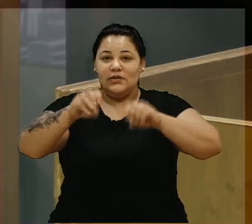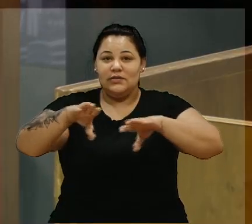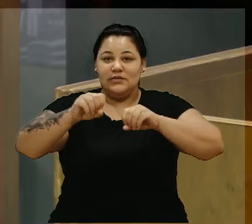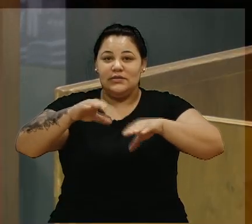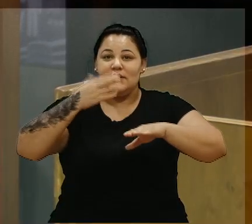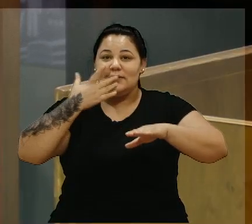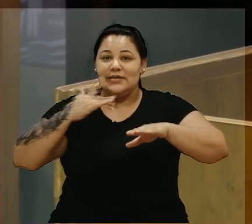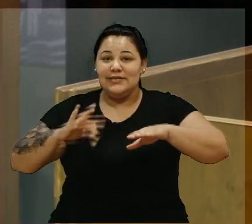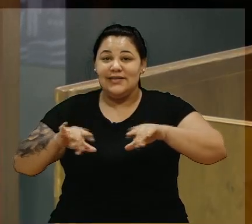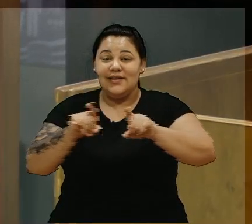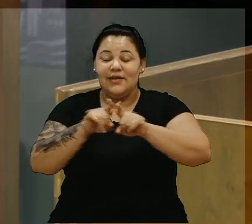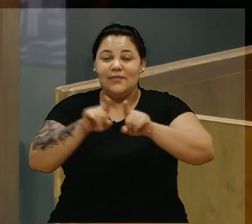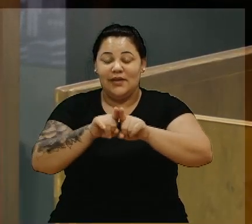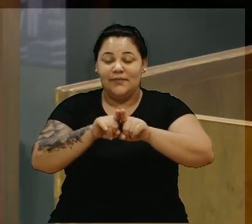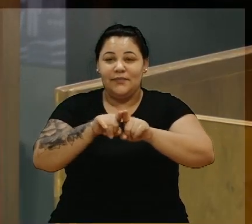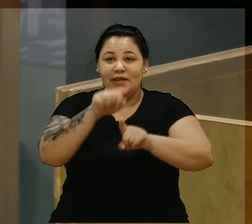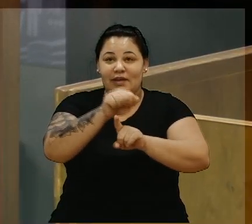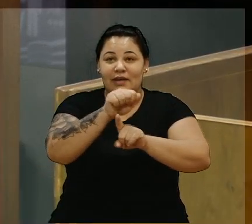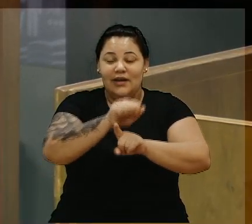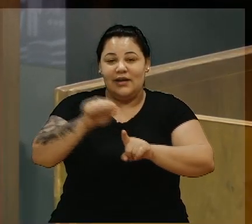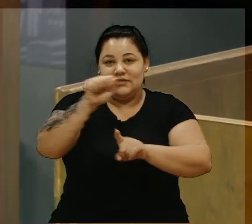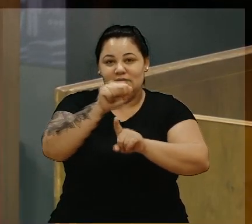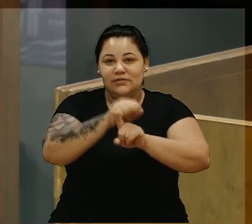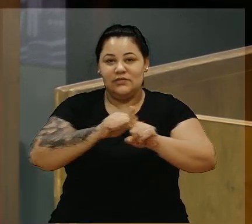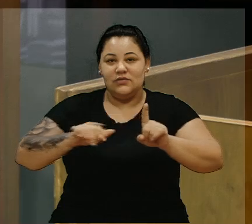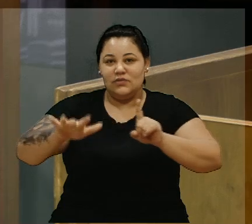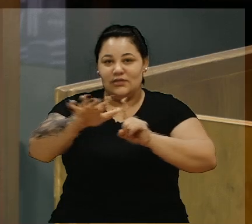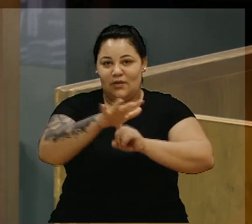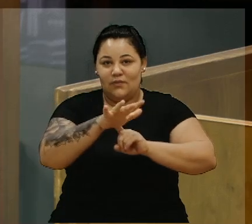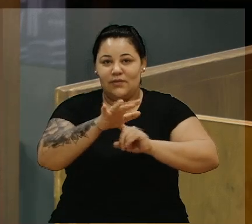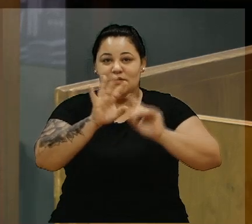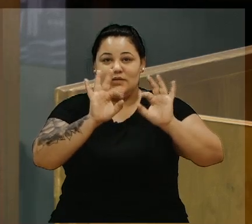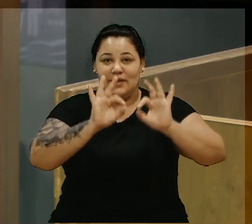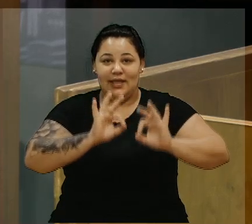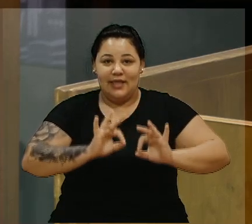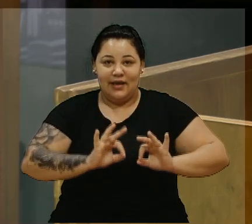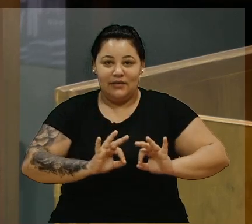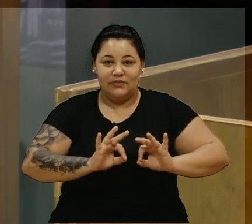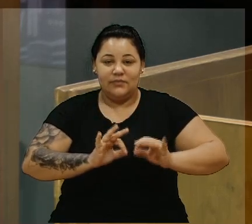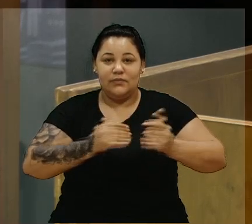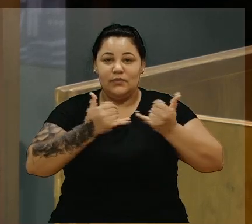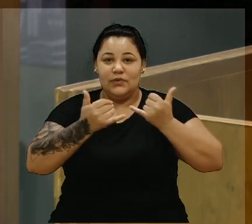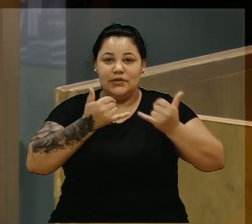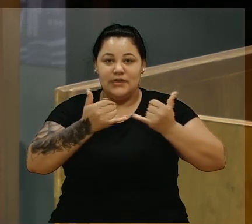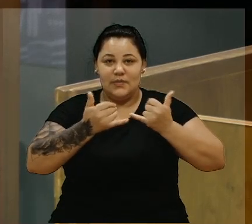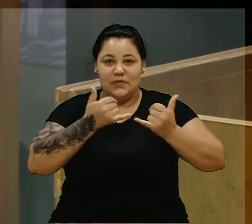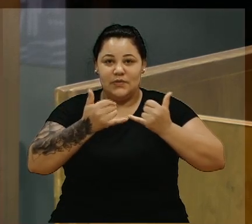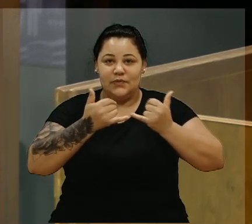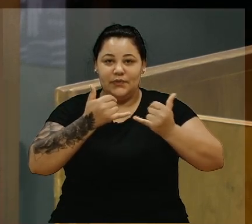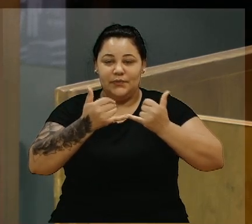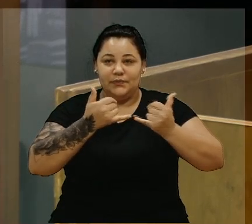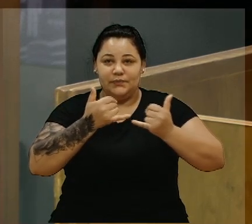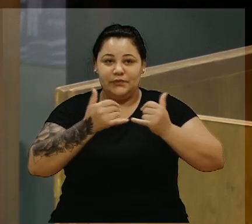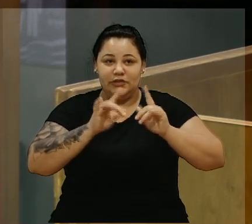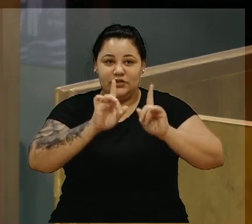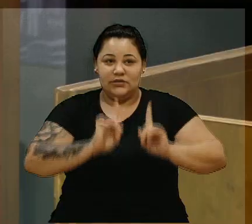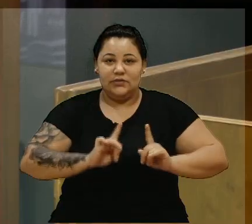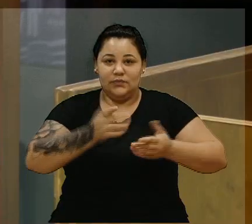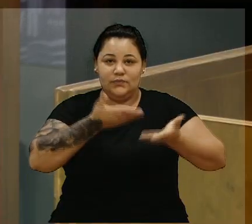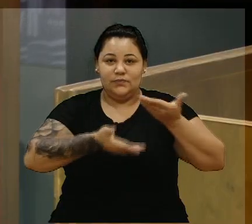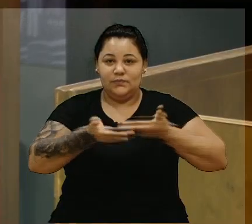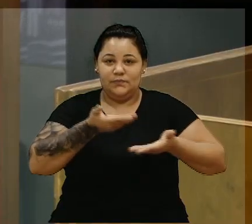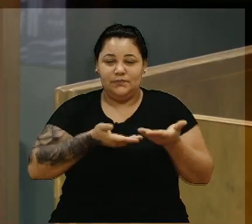a assistência social. E essa questão, por exemplo, da gestão compartilhada, educação infantil, como tem